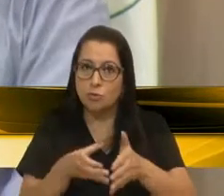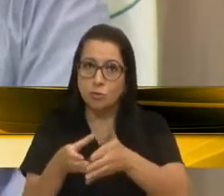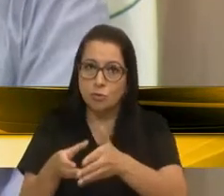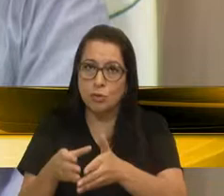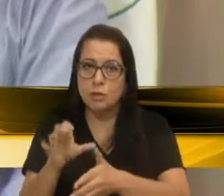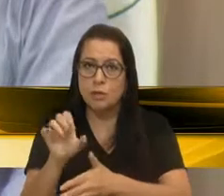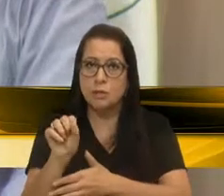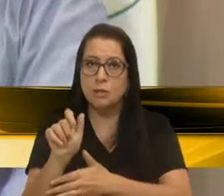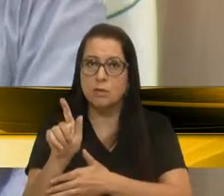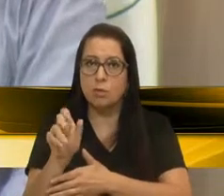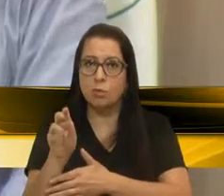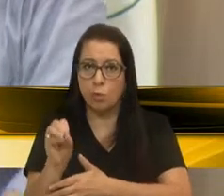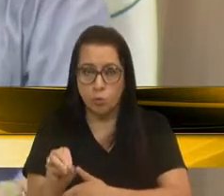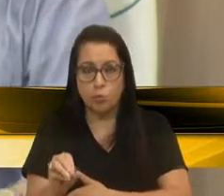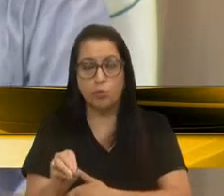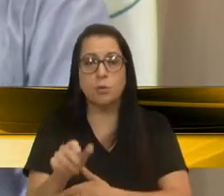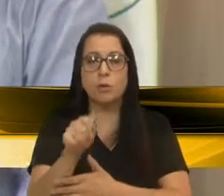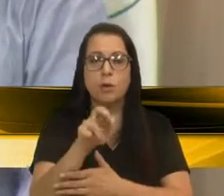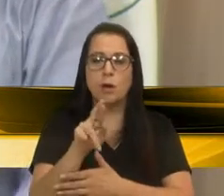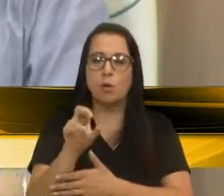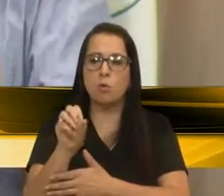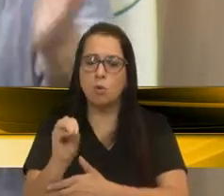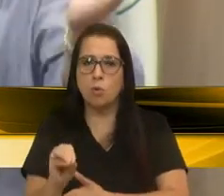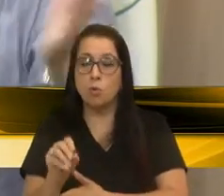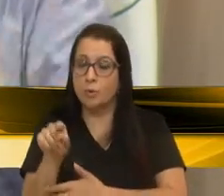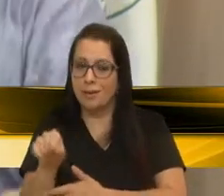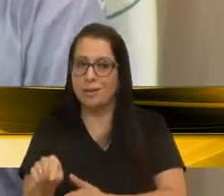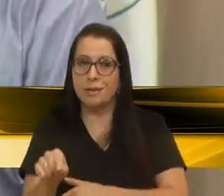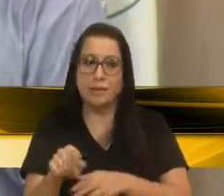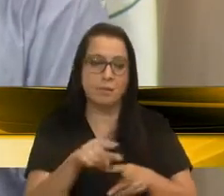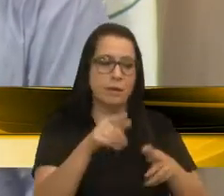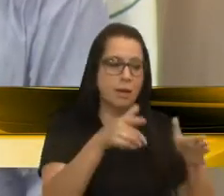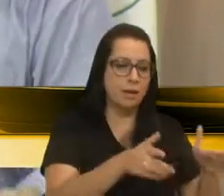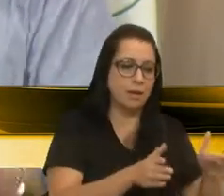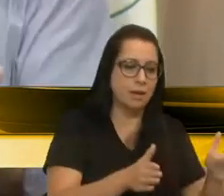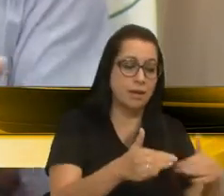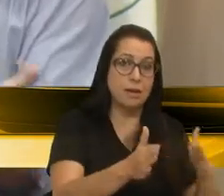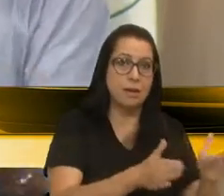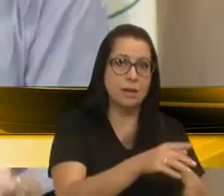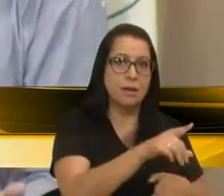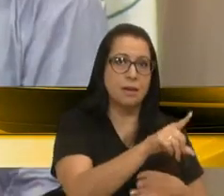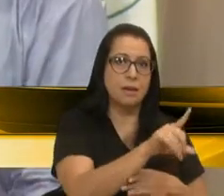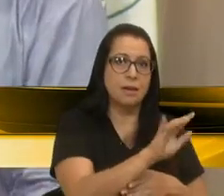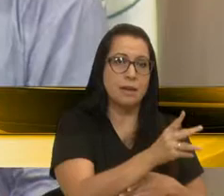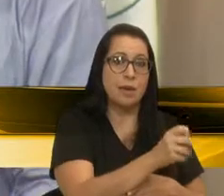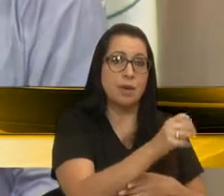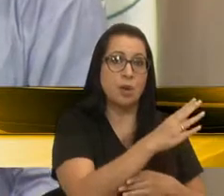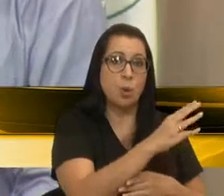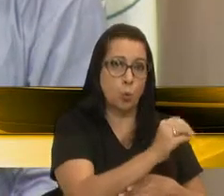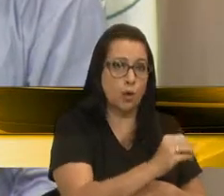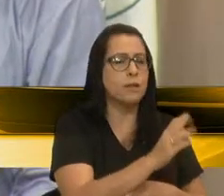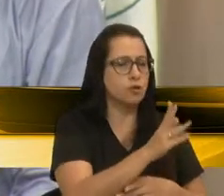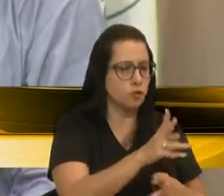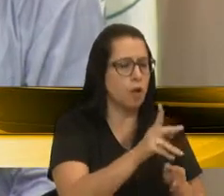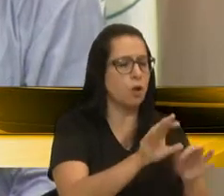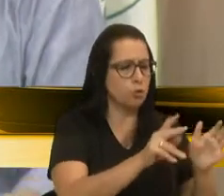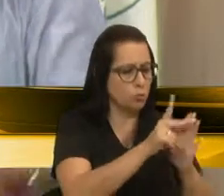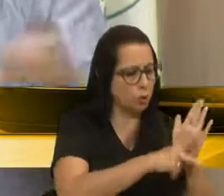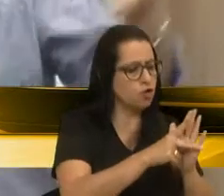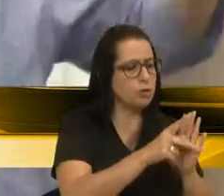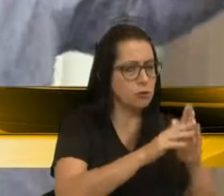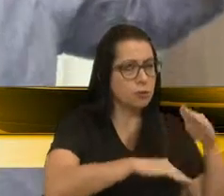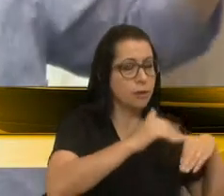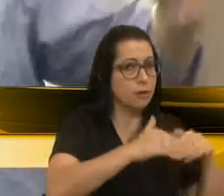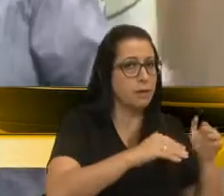Espelho, vereador Tomé, que ficou de fora, e linha 40, né, que os projetos já estavam no SAMAI para serem construídos.